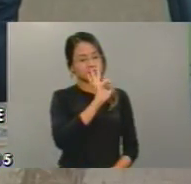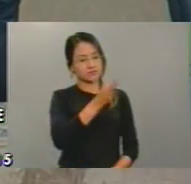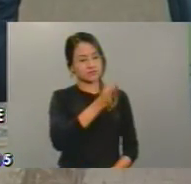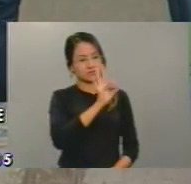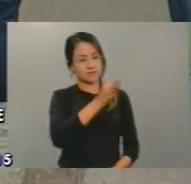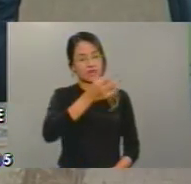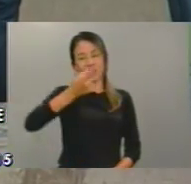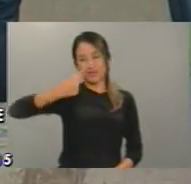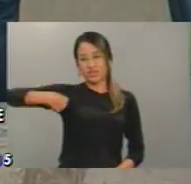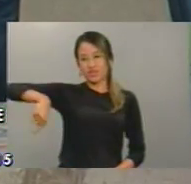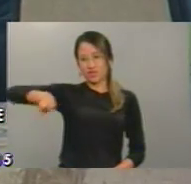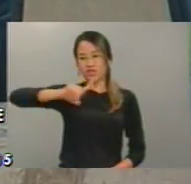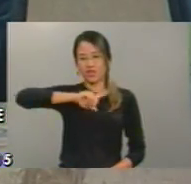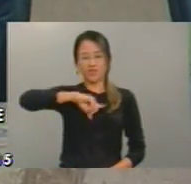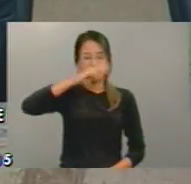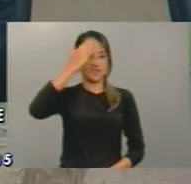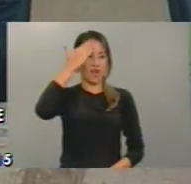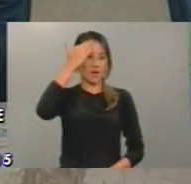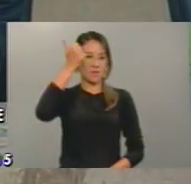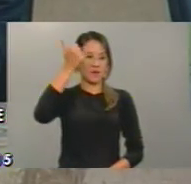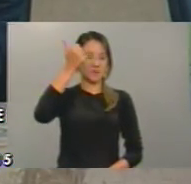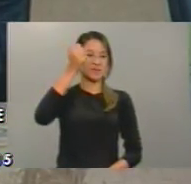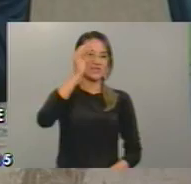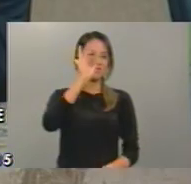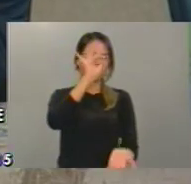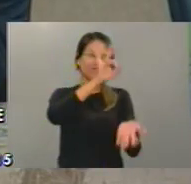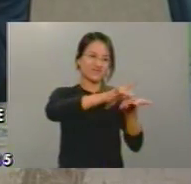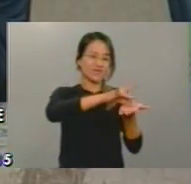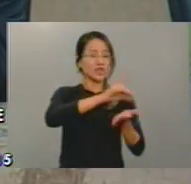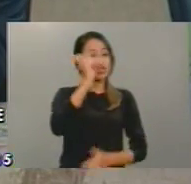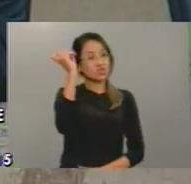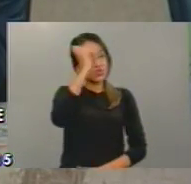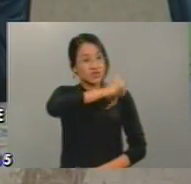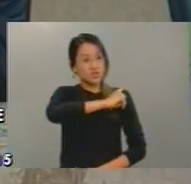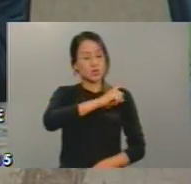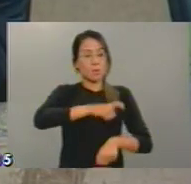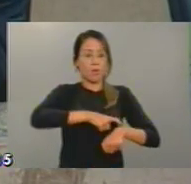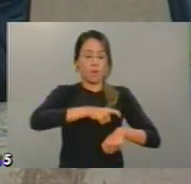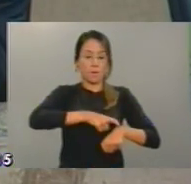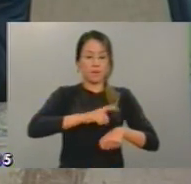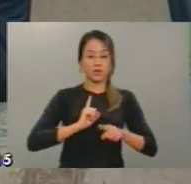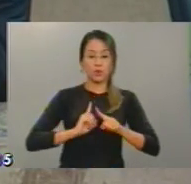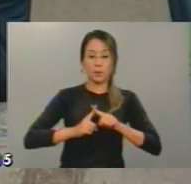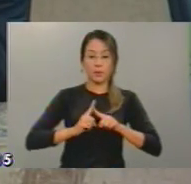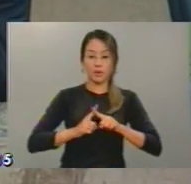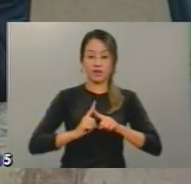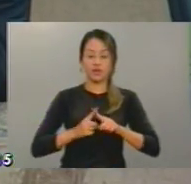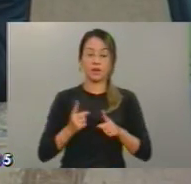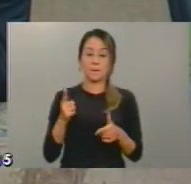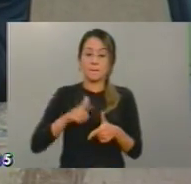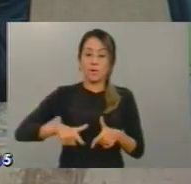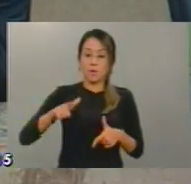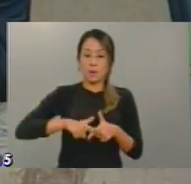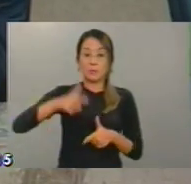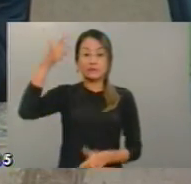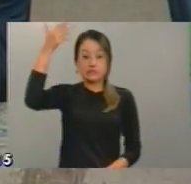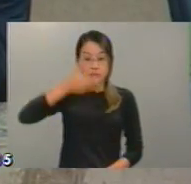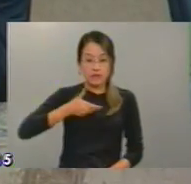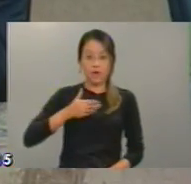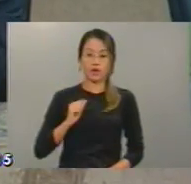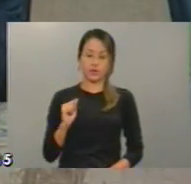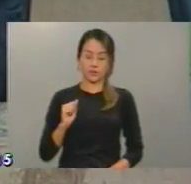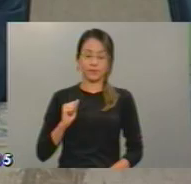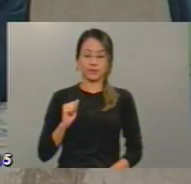nós reconhecemos, certo? Nós reconhecemos que o sistema passa por um problema sério,